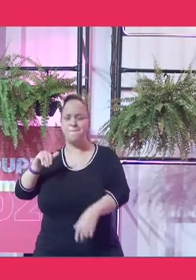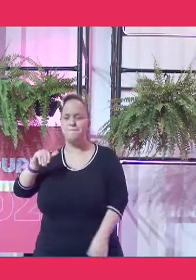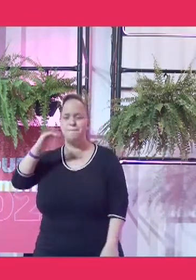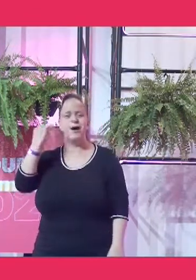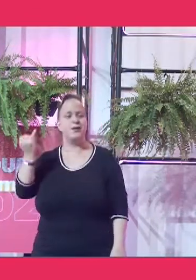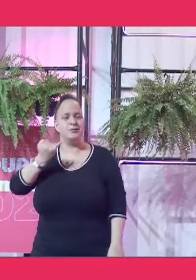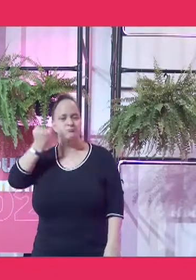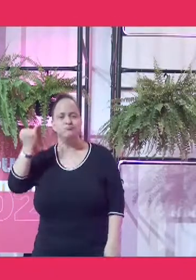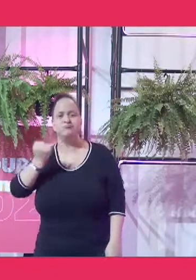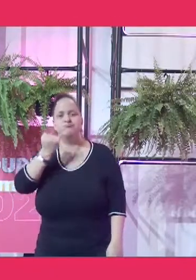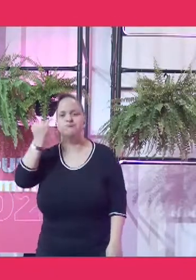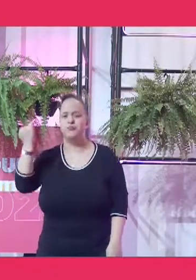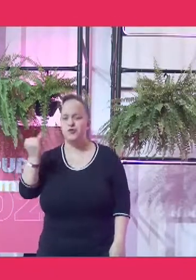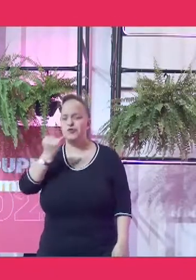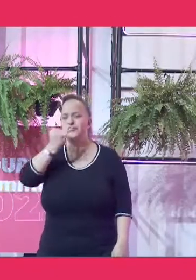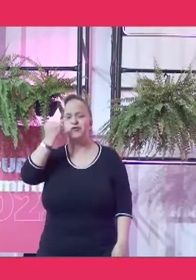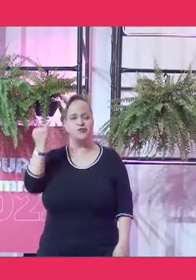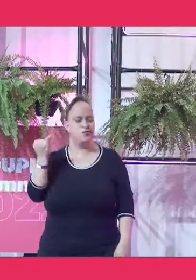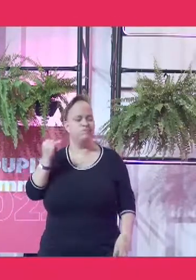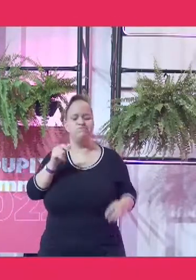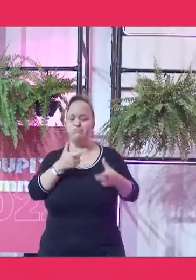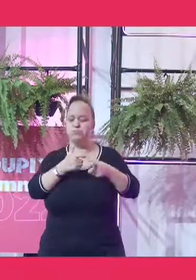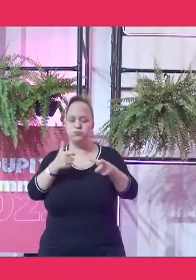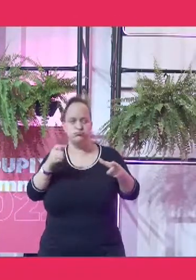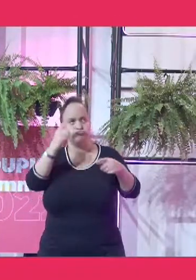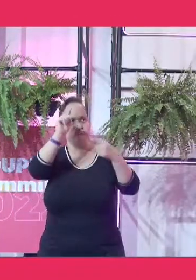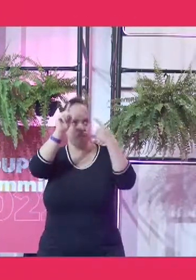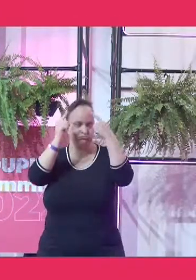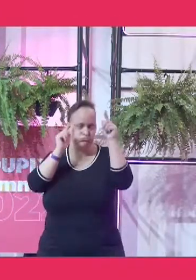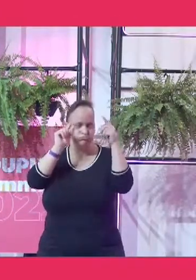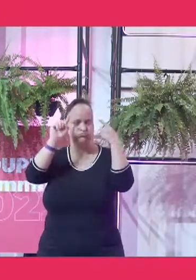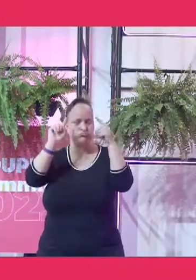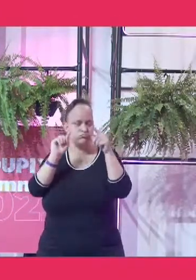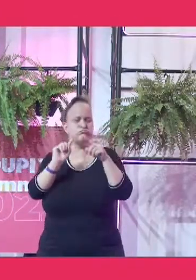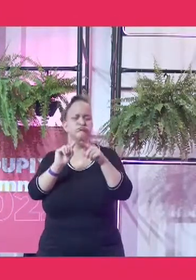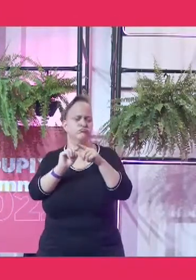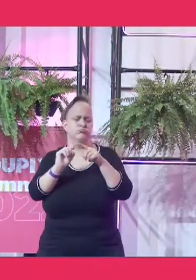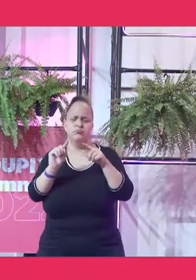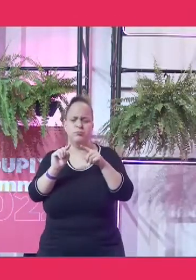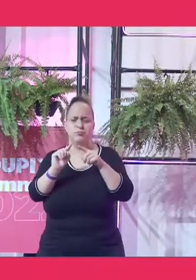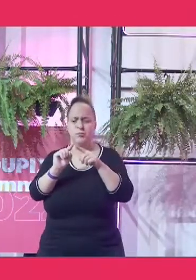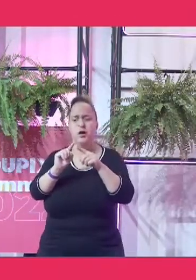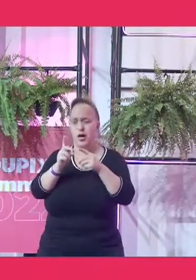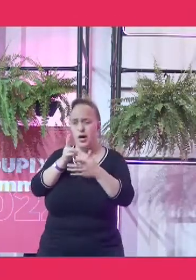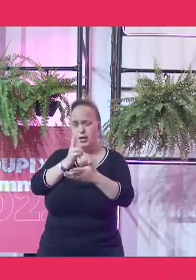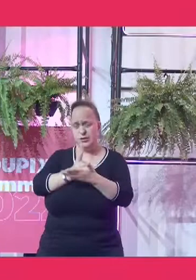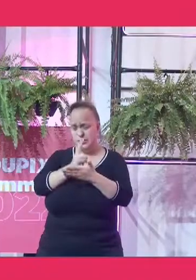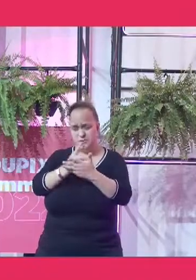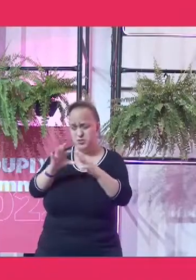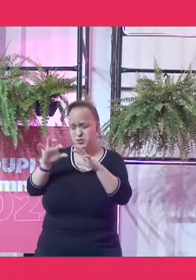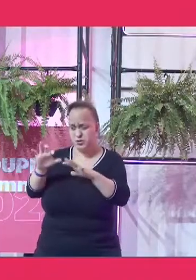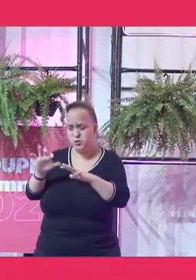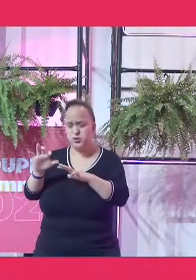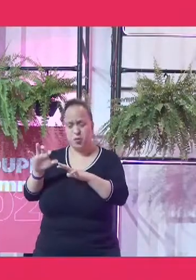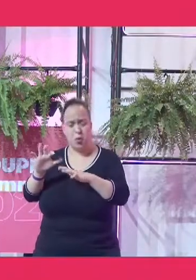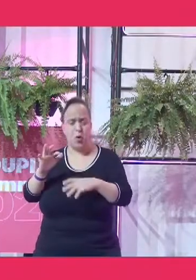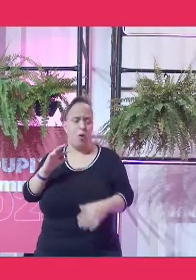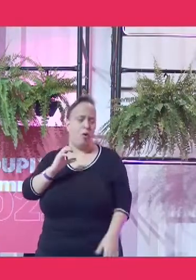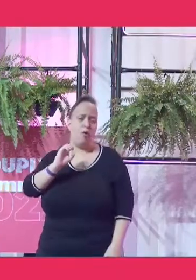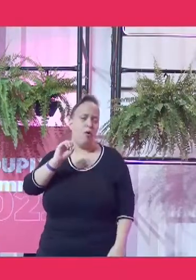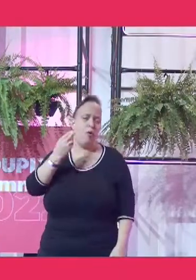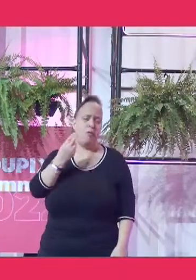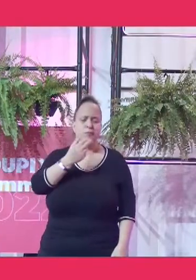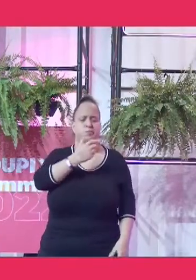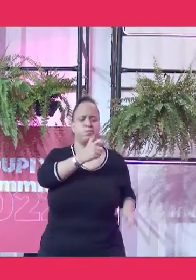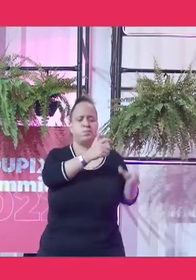relevante para o business dos creators, para a criatividade mesmo. Mas nem sempre foi para você, que começou em outra época. E eu queria